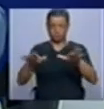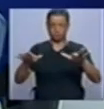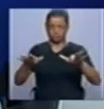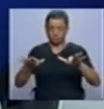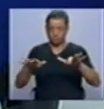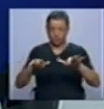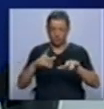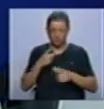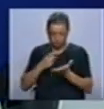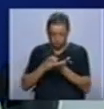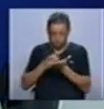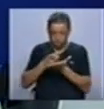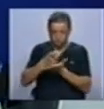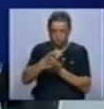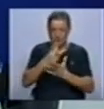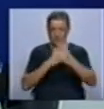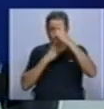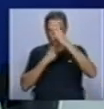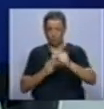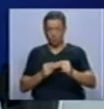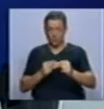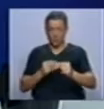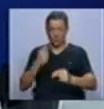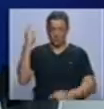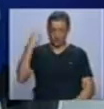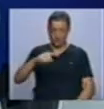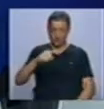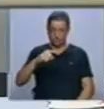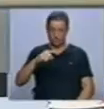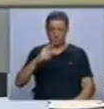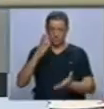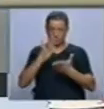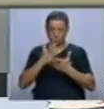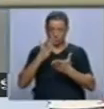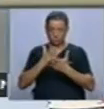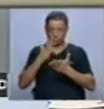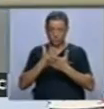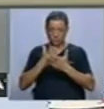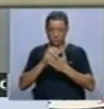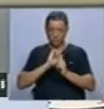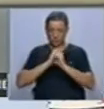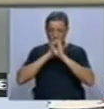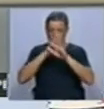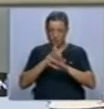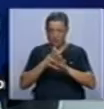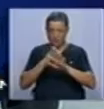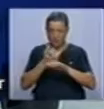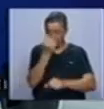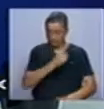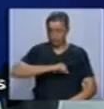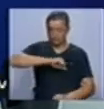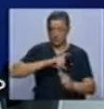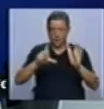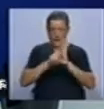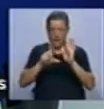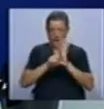destes indivíduos, destas criaturas na Lua? Sim, temos, só que Em primeiro lugar, não há uma violação das leis de proteção